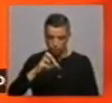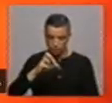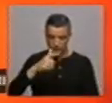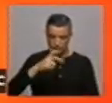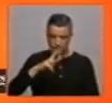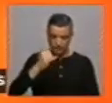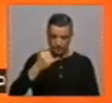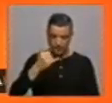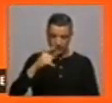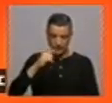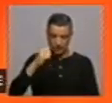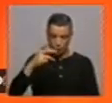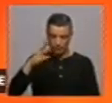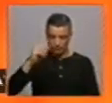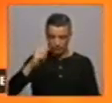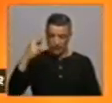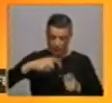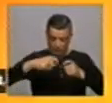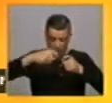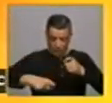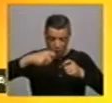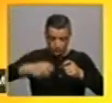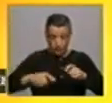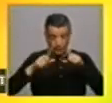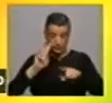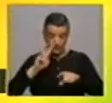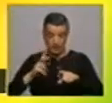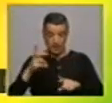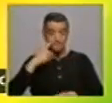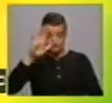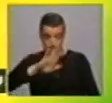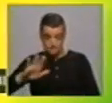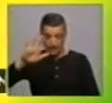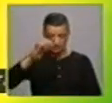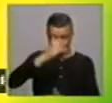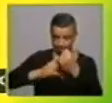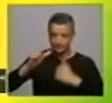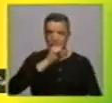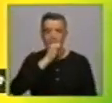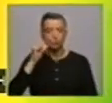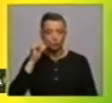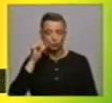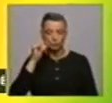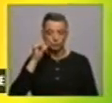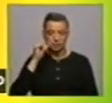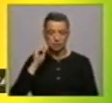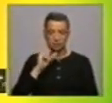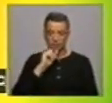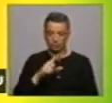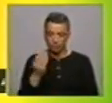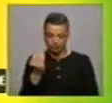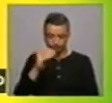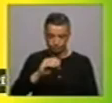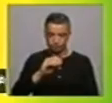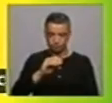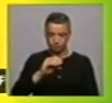de quilómetros. Ou seja, dentro daquela parede de gás, nós vamos ver outra imagem de seguida, que é a azul, nós podemos encaixar lá pelo menos